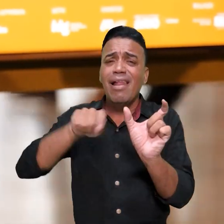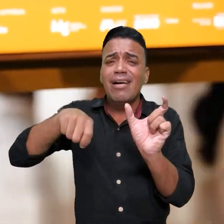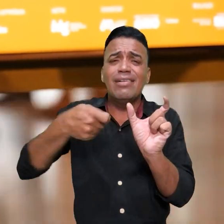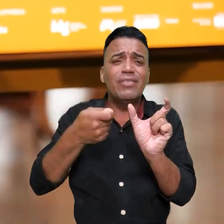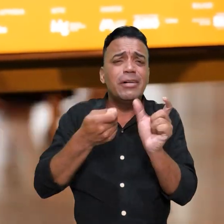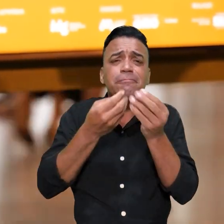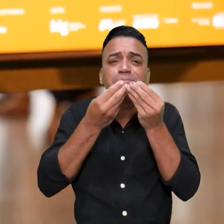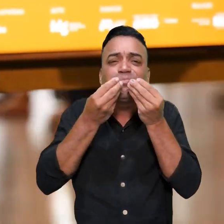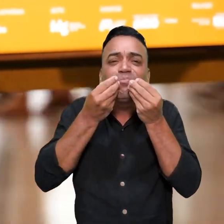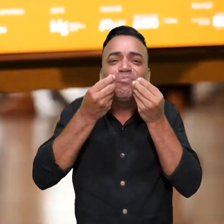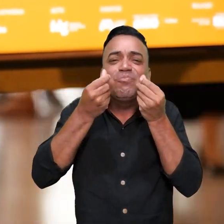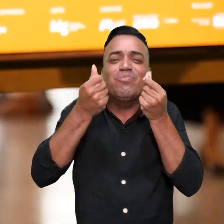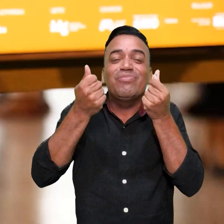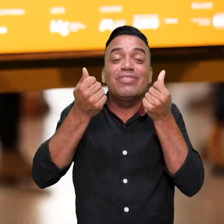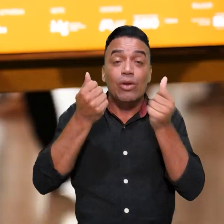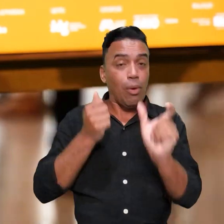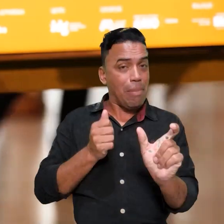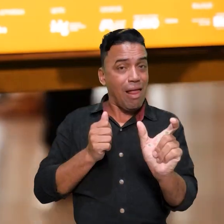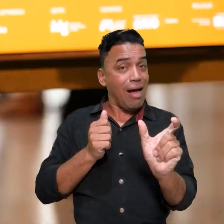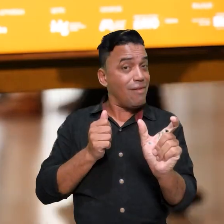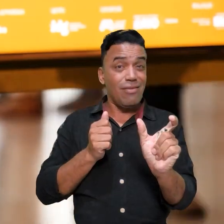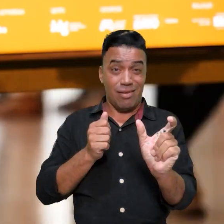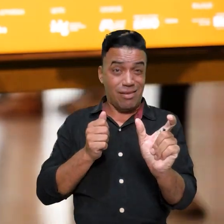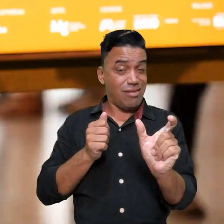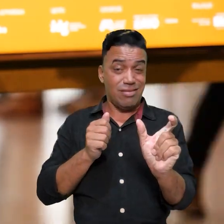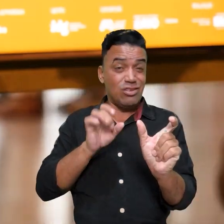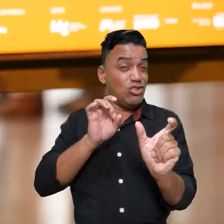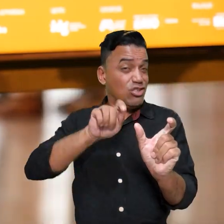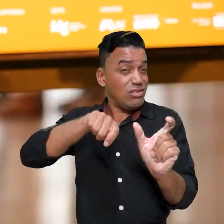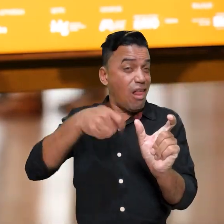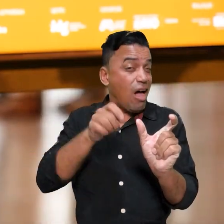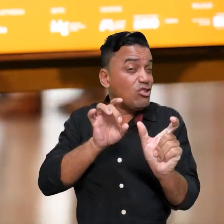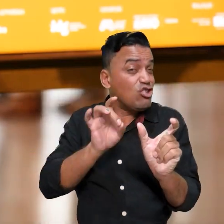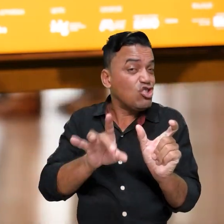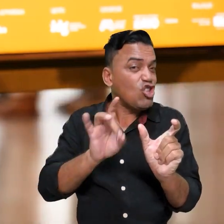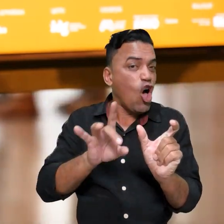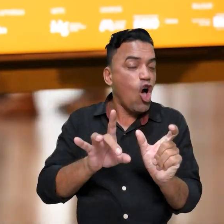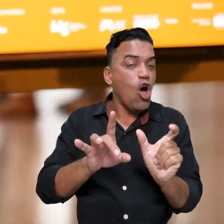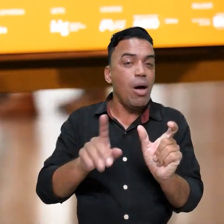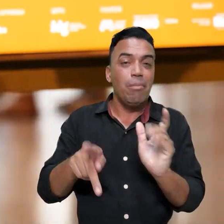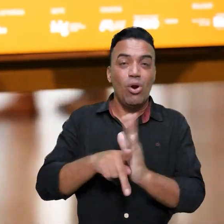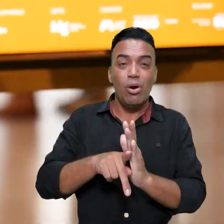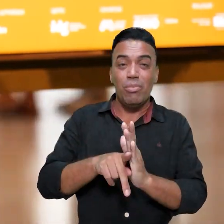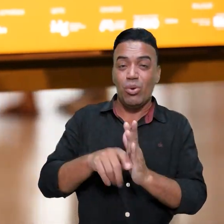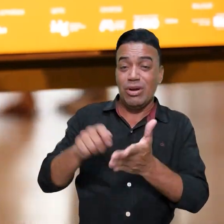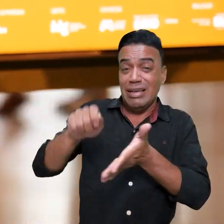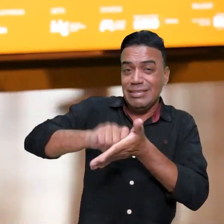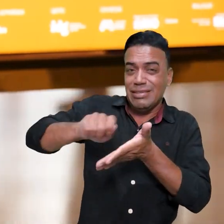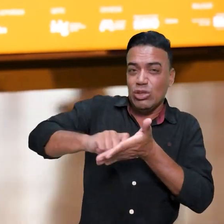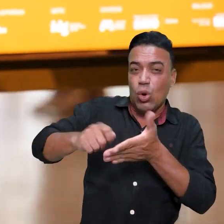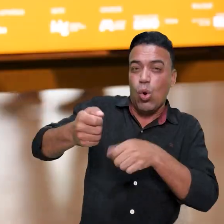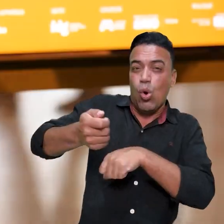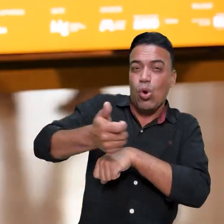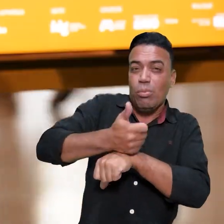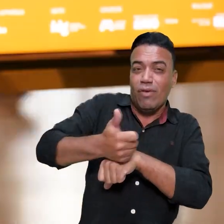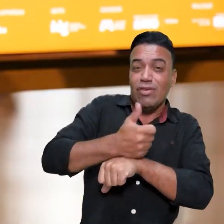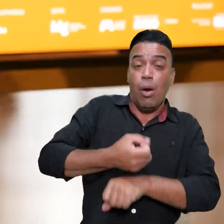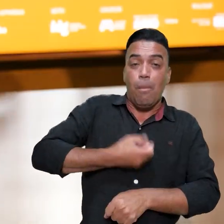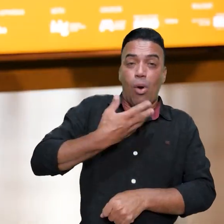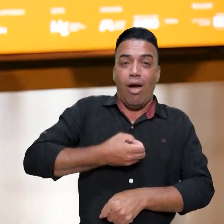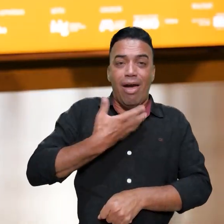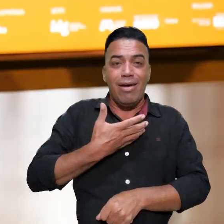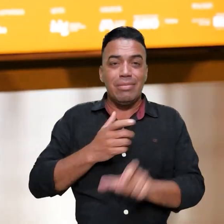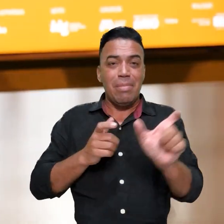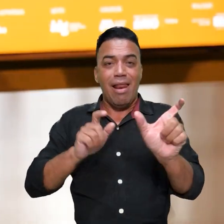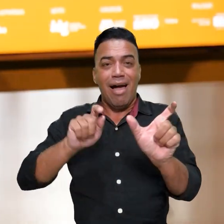não é só a palavra em si, num trabalho assim do poeta com a palavra, mas é essa essência